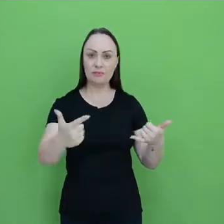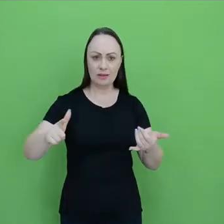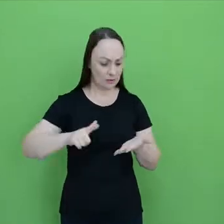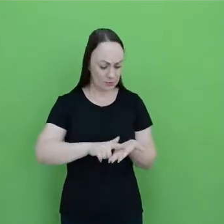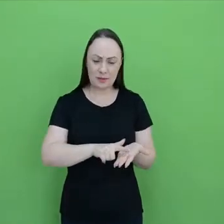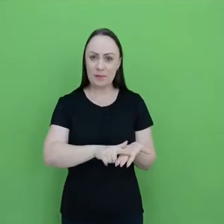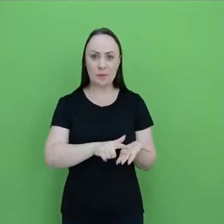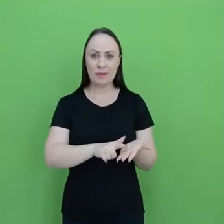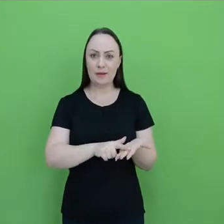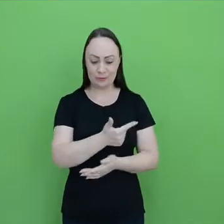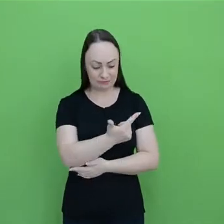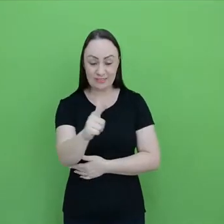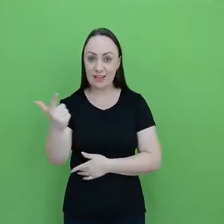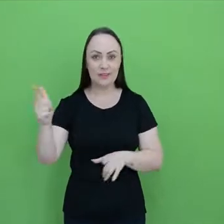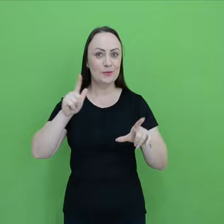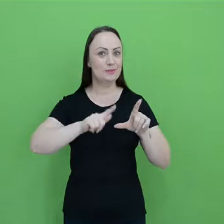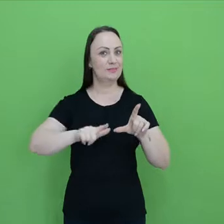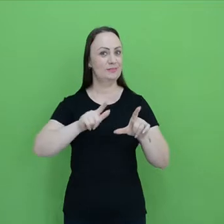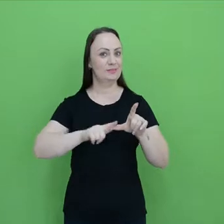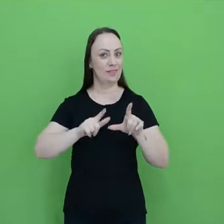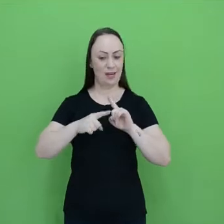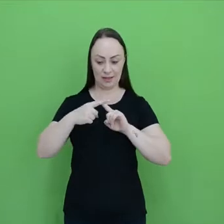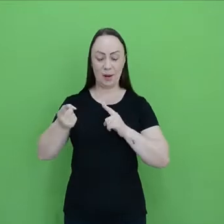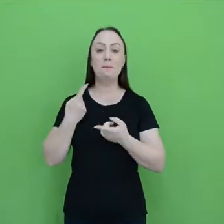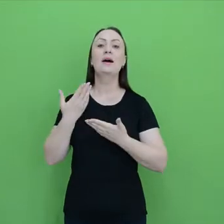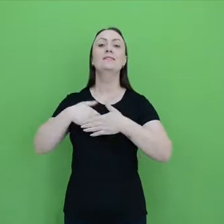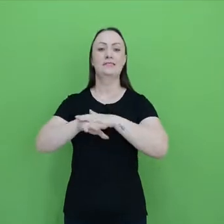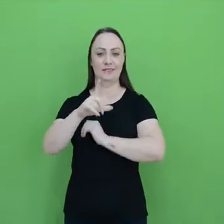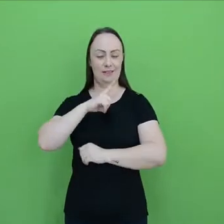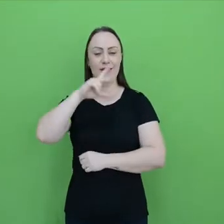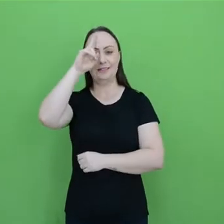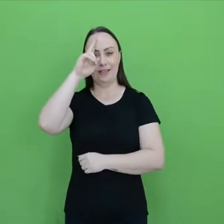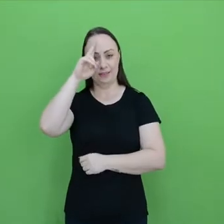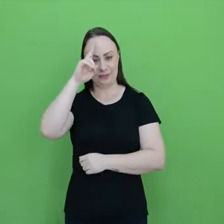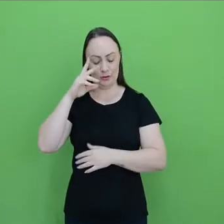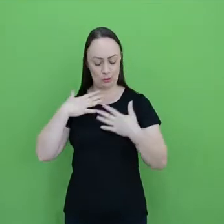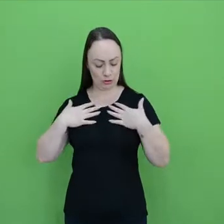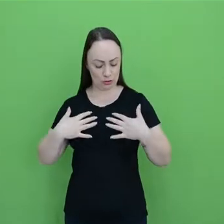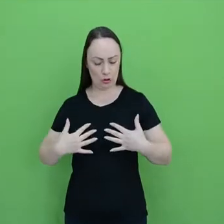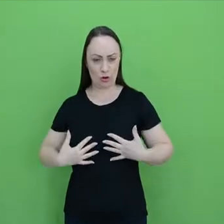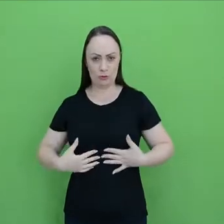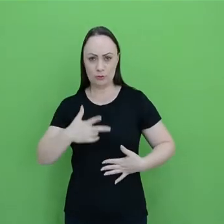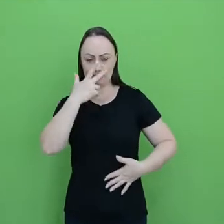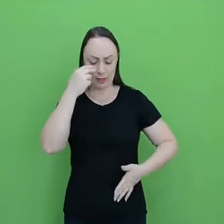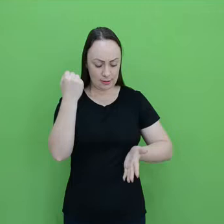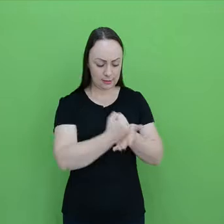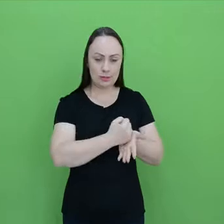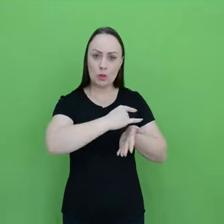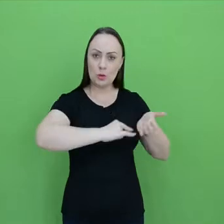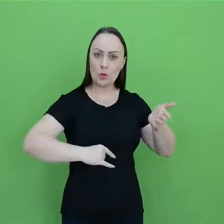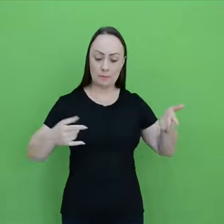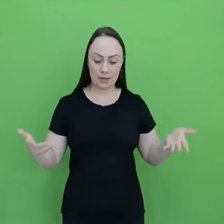sem leitura de papel, sem letras que preservam a história, corpos como